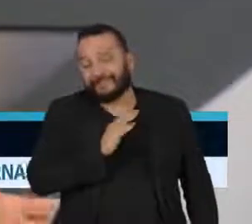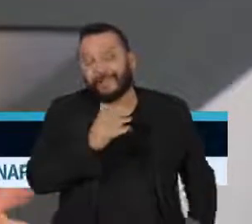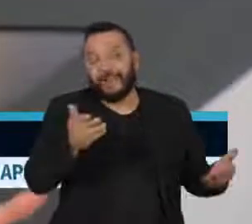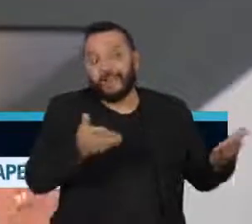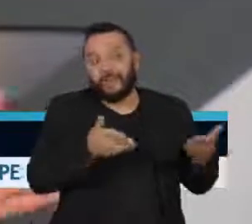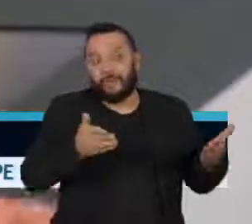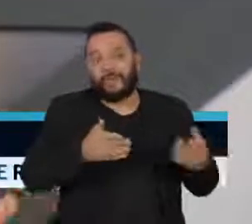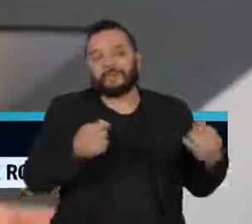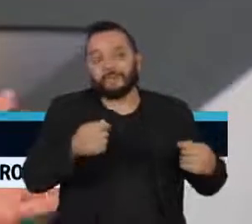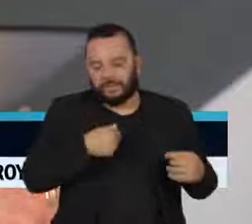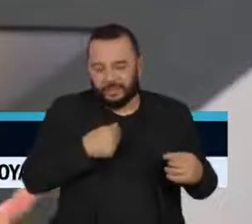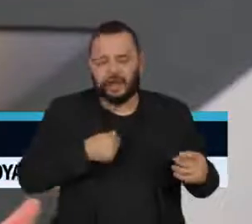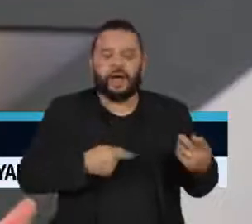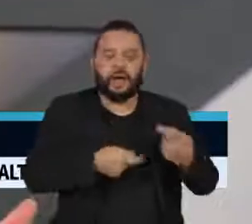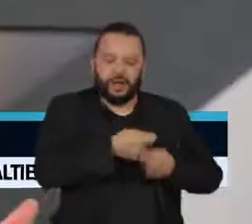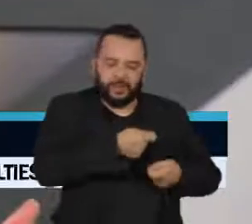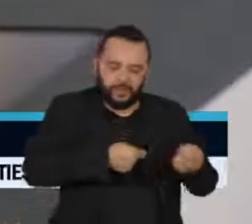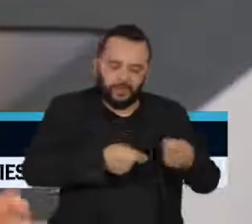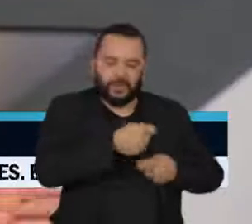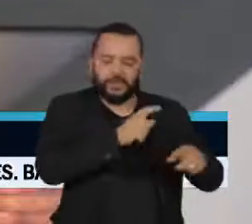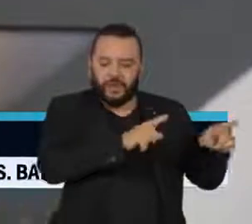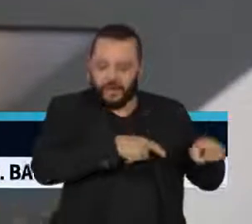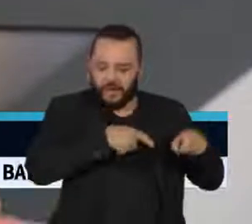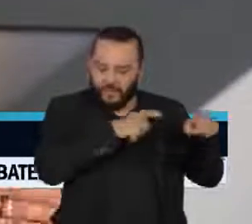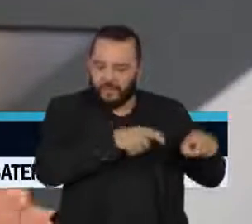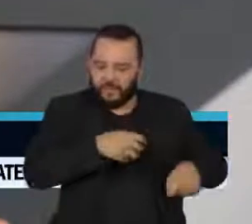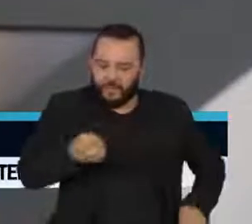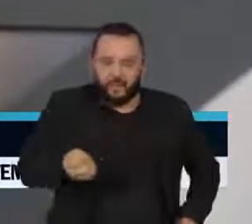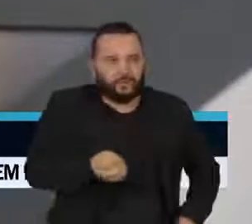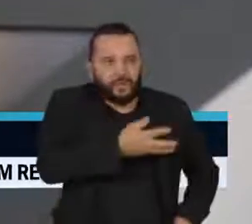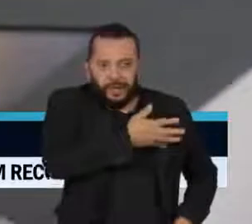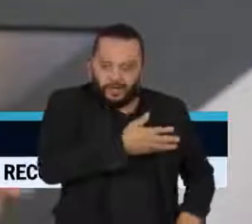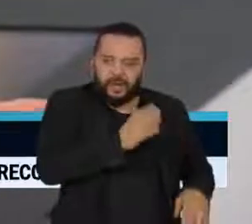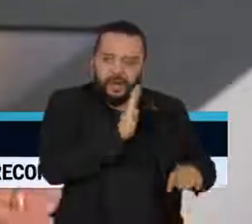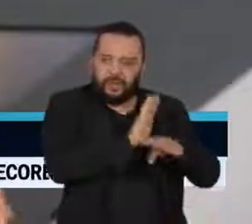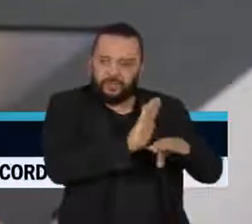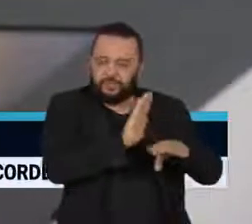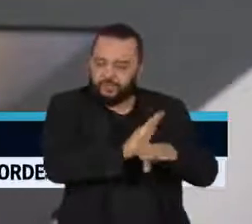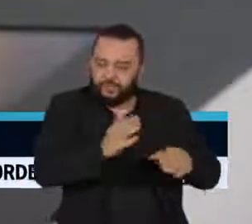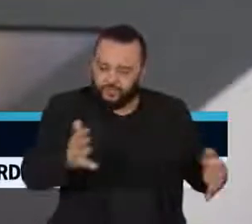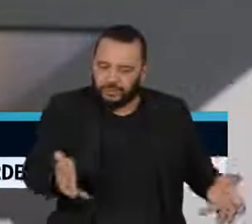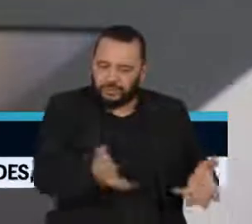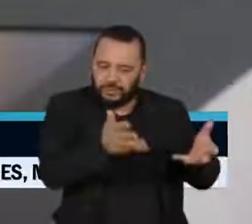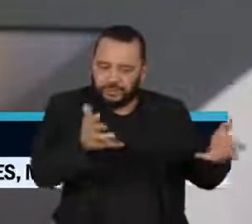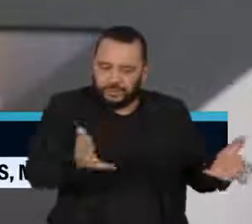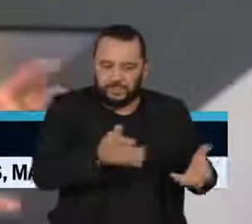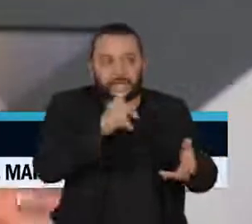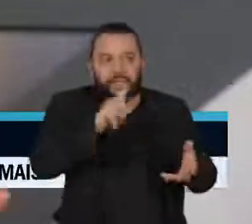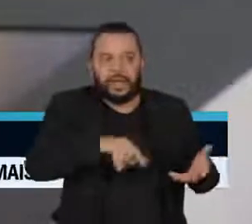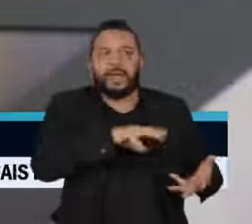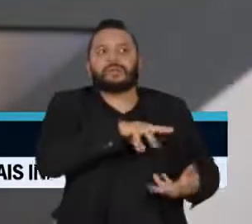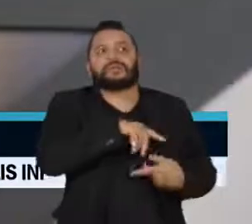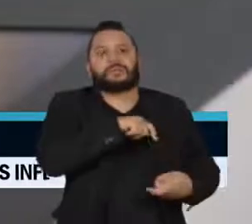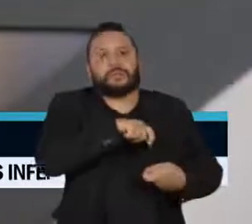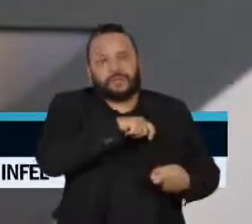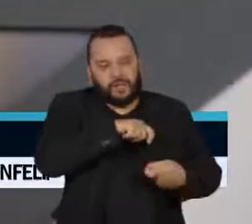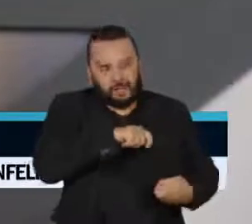de um agronegócio produtivo e moderno, né? Que vai aumentar a produção, que é sustentável,